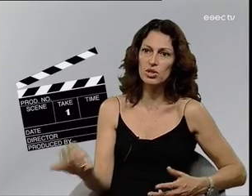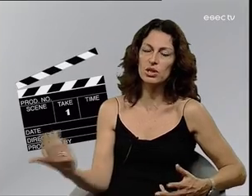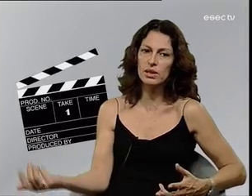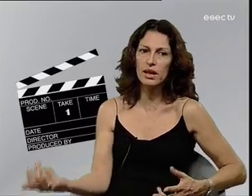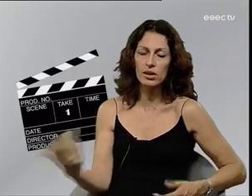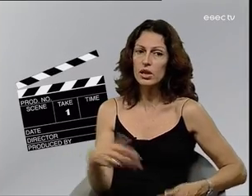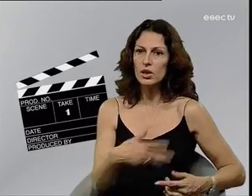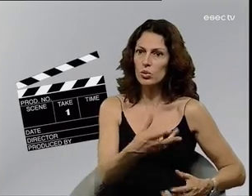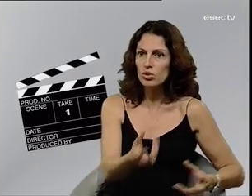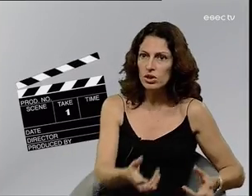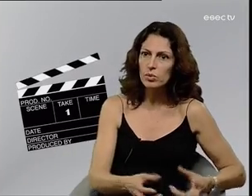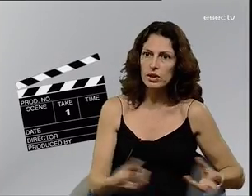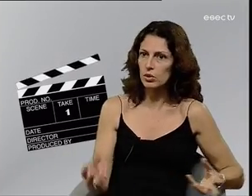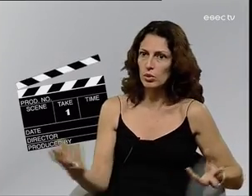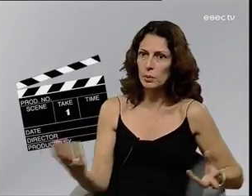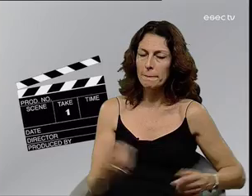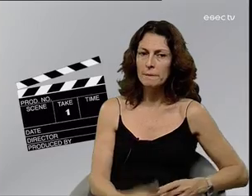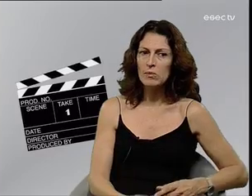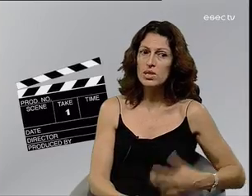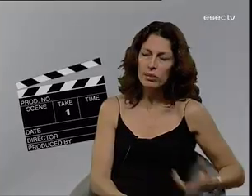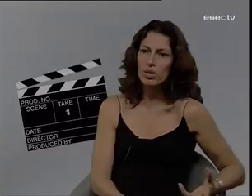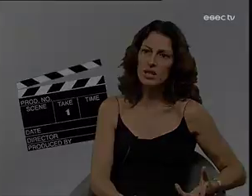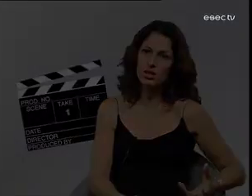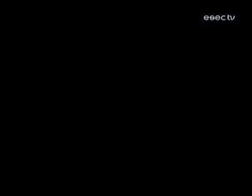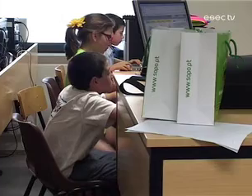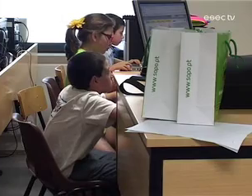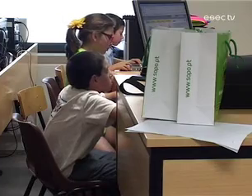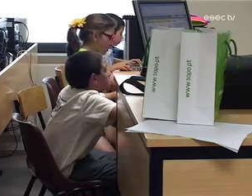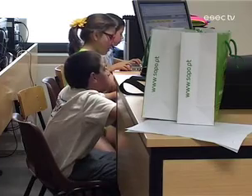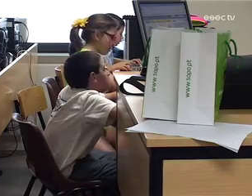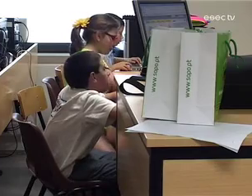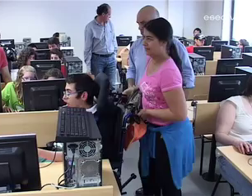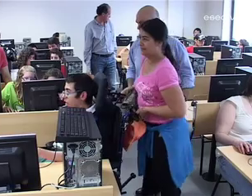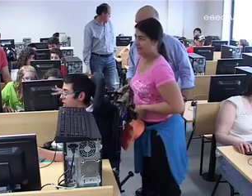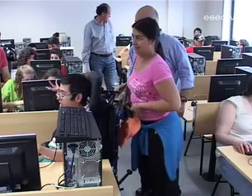tanto a originalidade no tema, mas na abordagem.